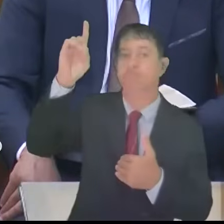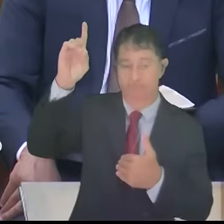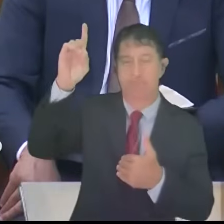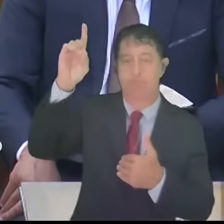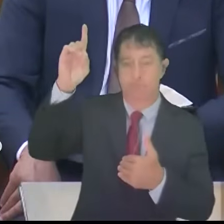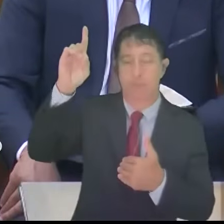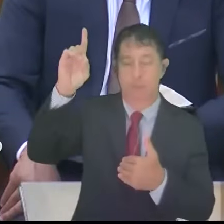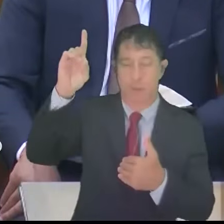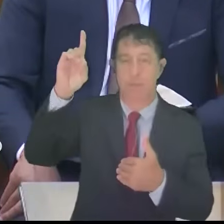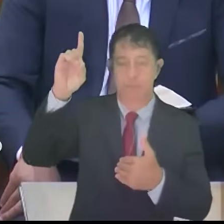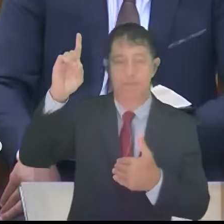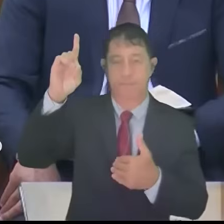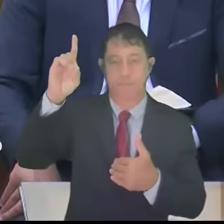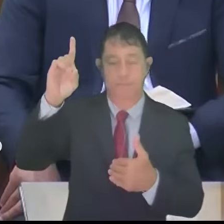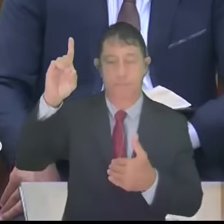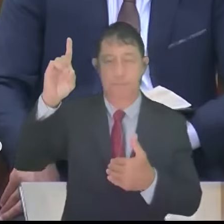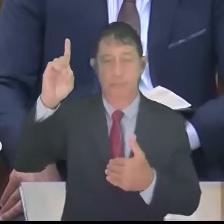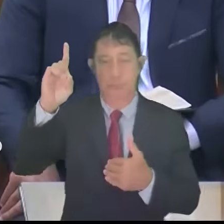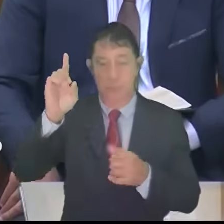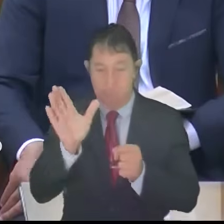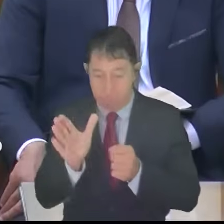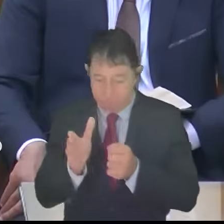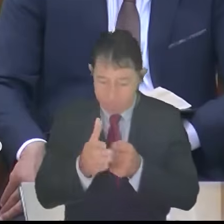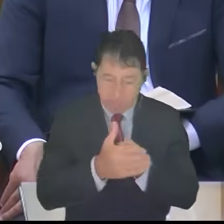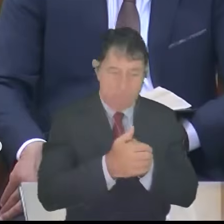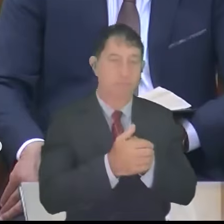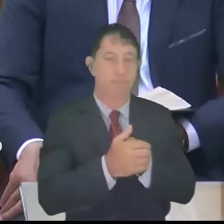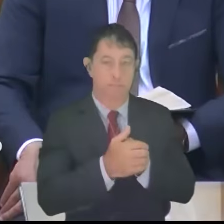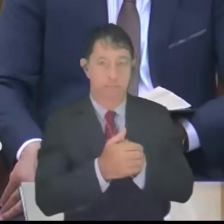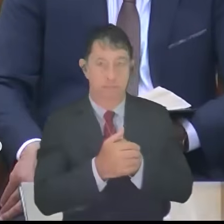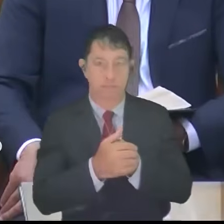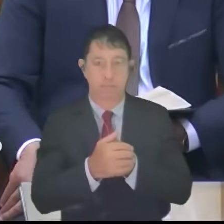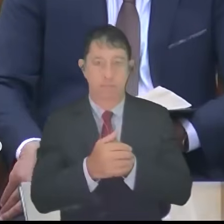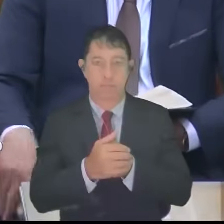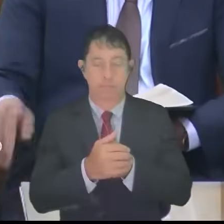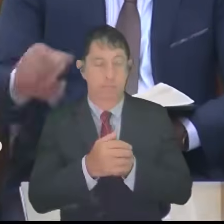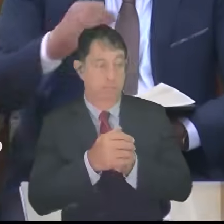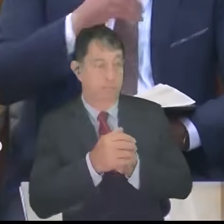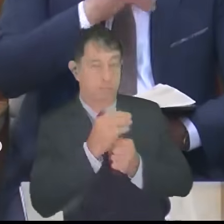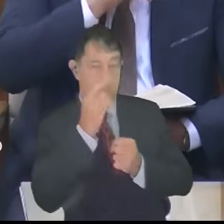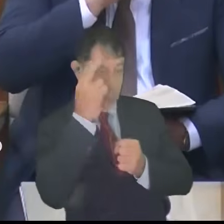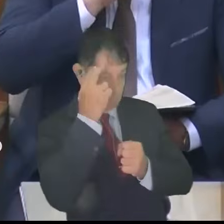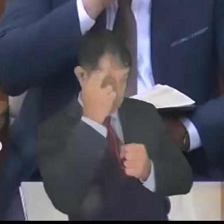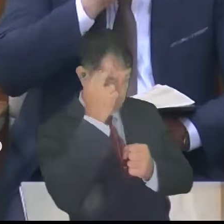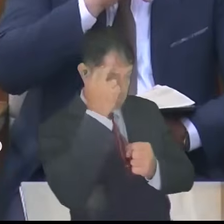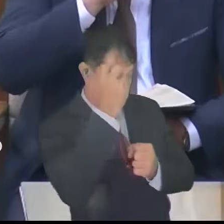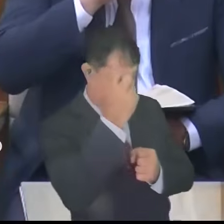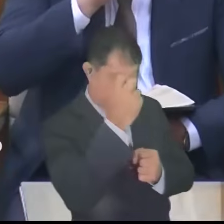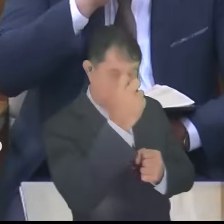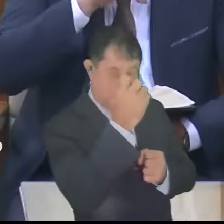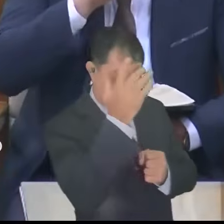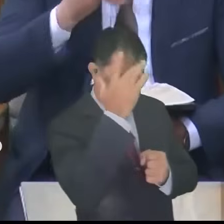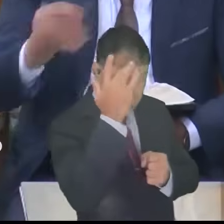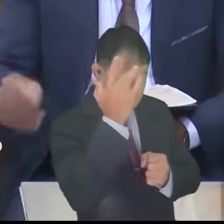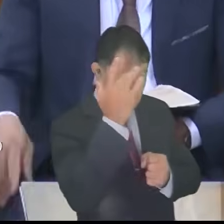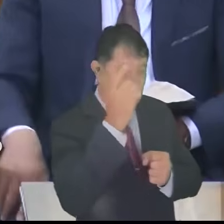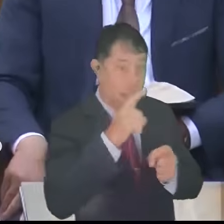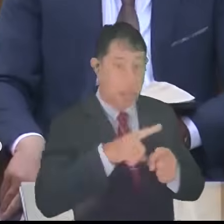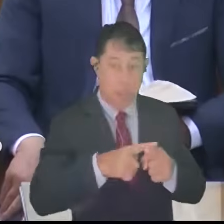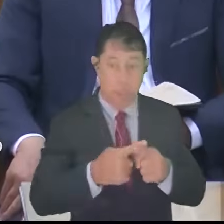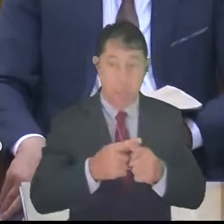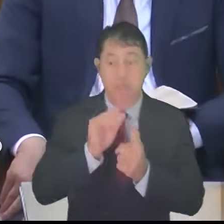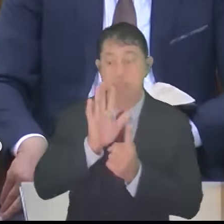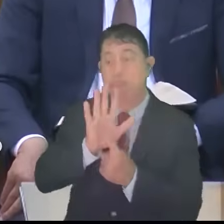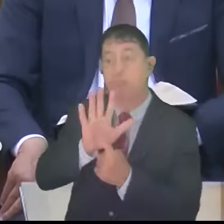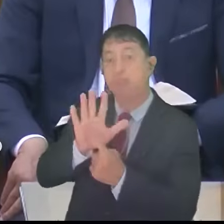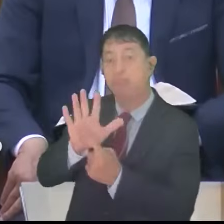estas coisas dos sábios e entendidos e as revelaste aos pequeninos. Aqui